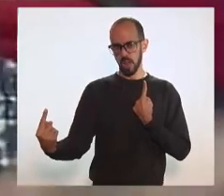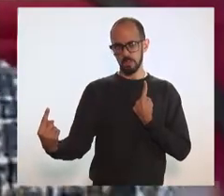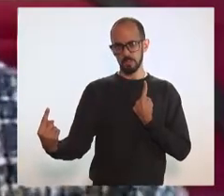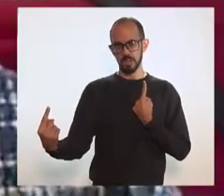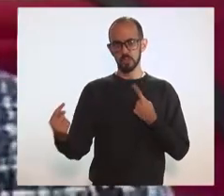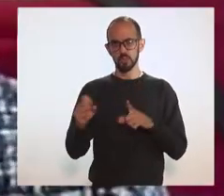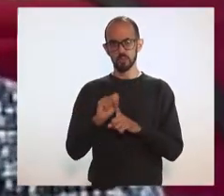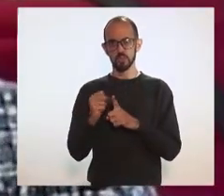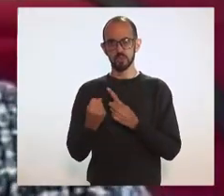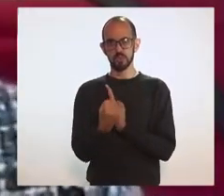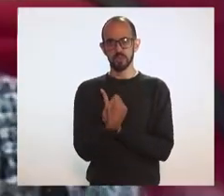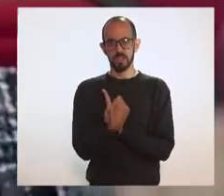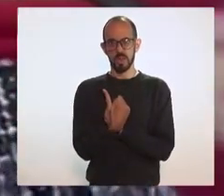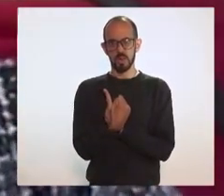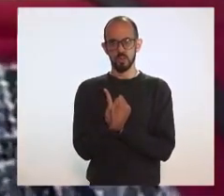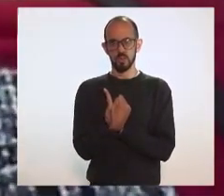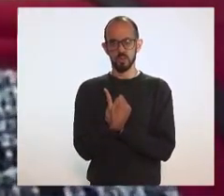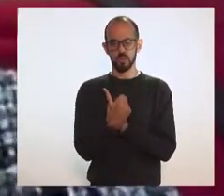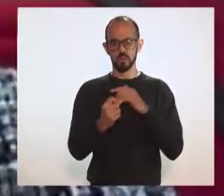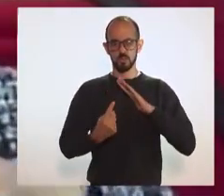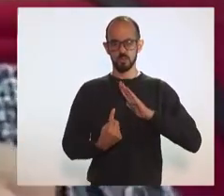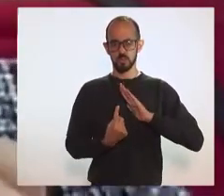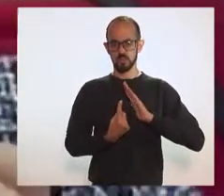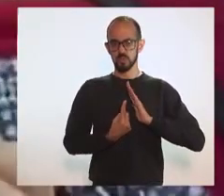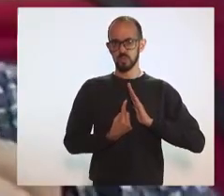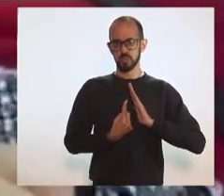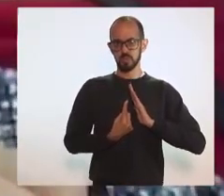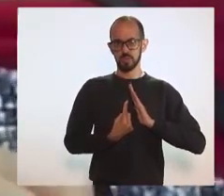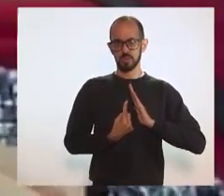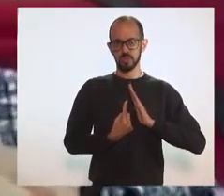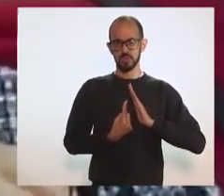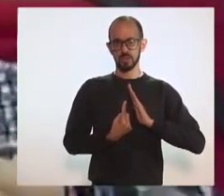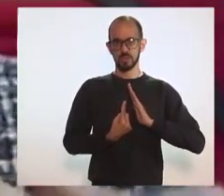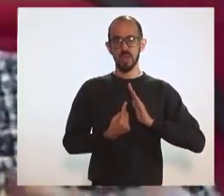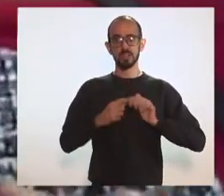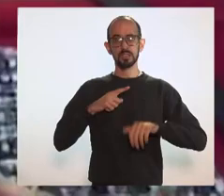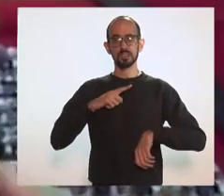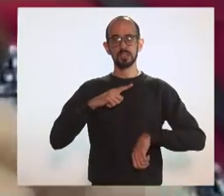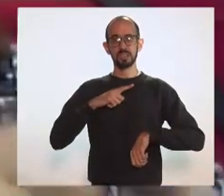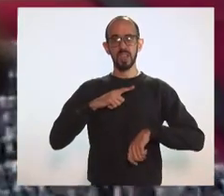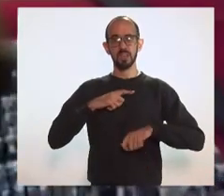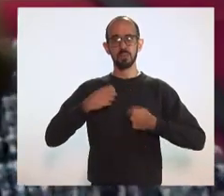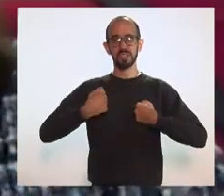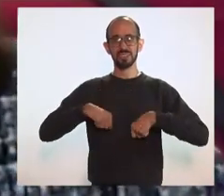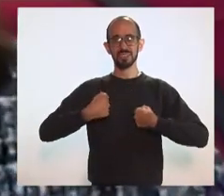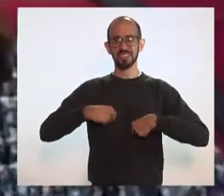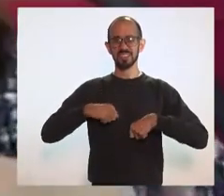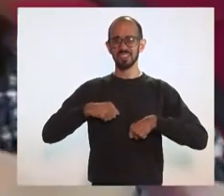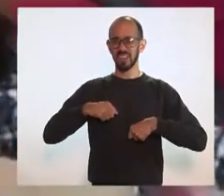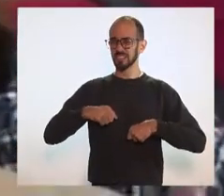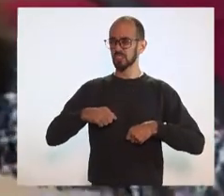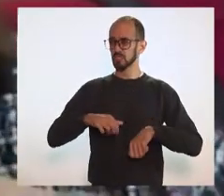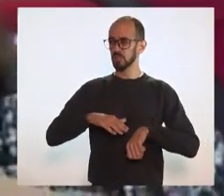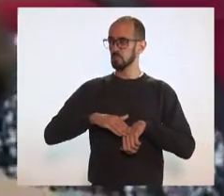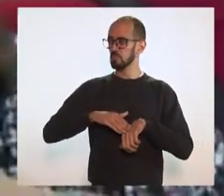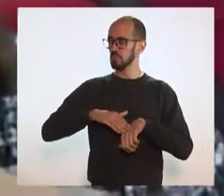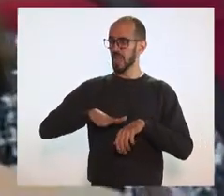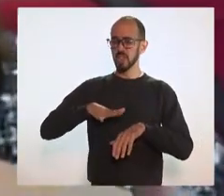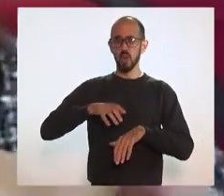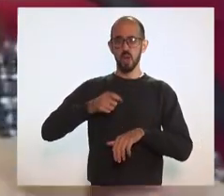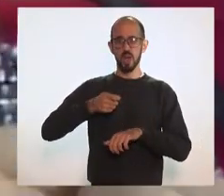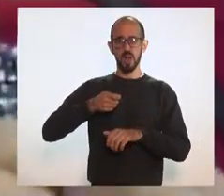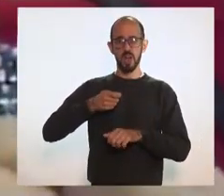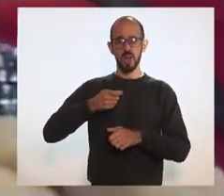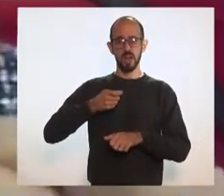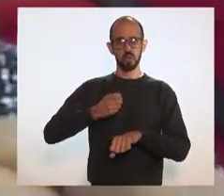em determinado momento, uma decisão de maior rigidez e essa decisão tem que ter coragem para